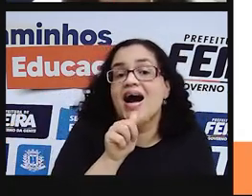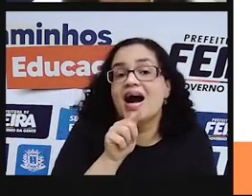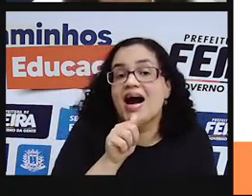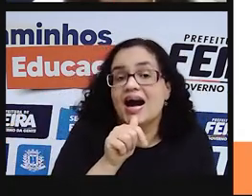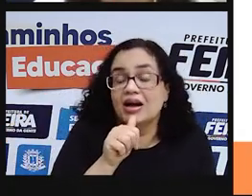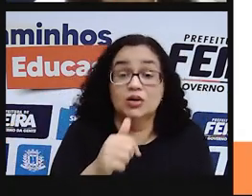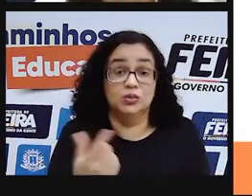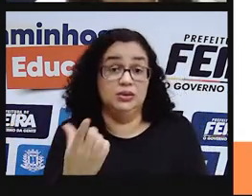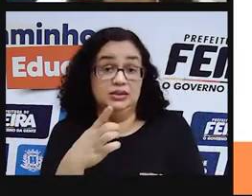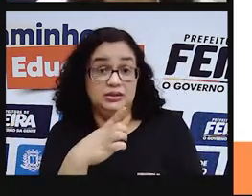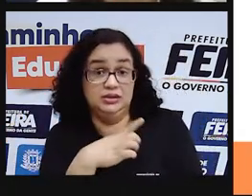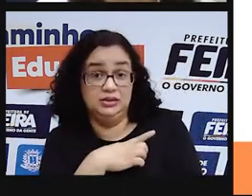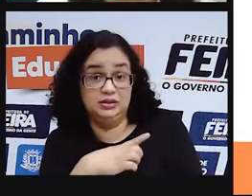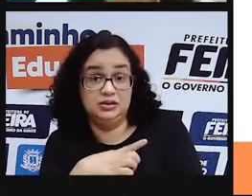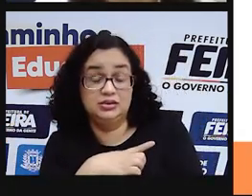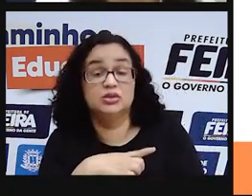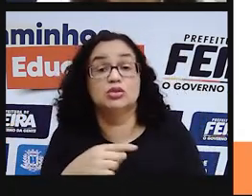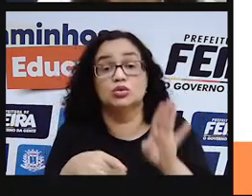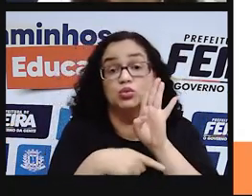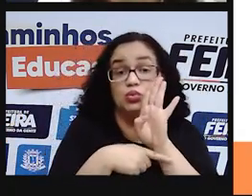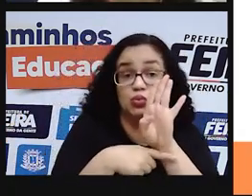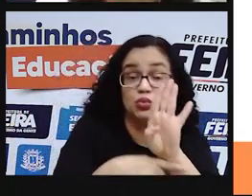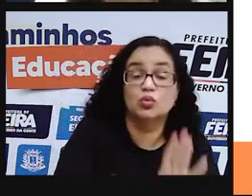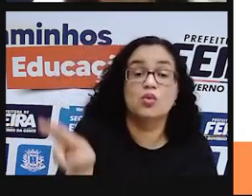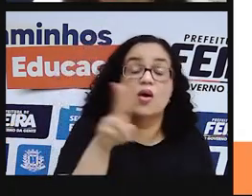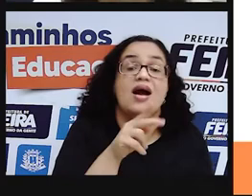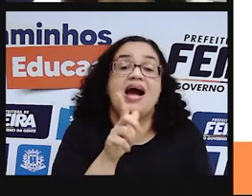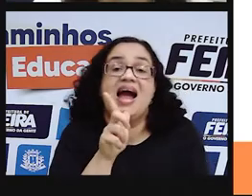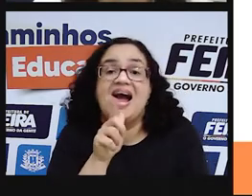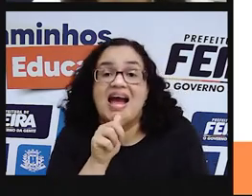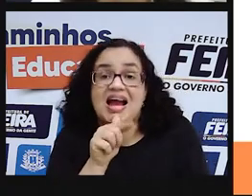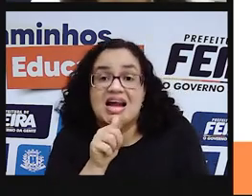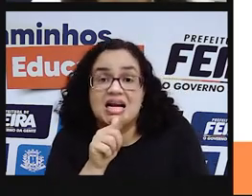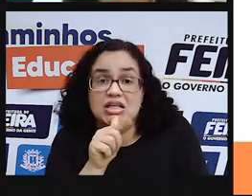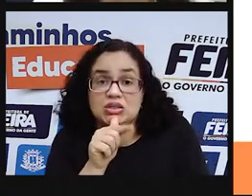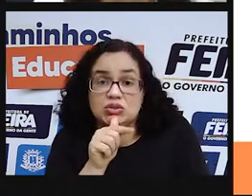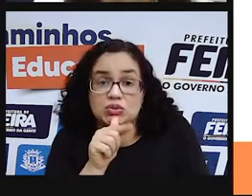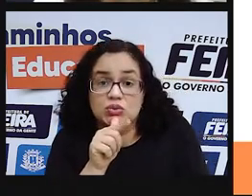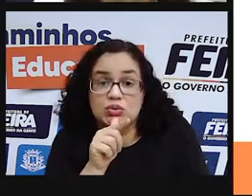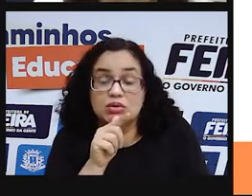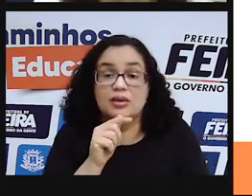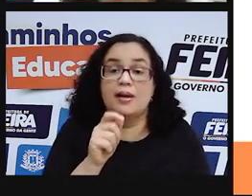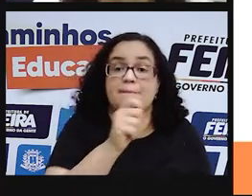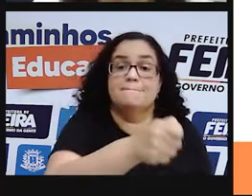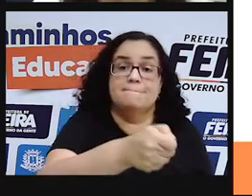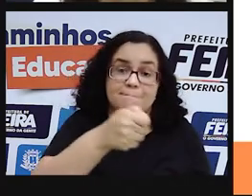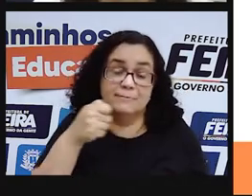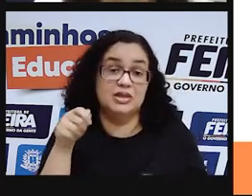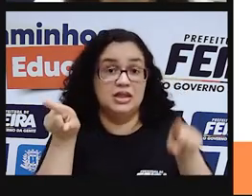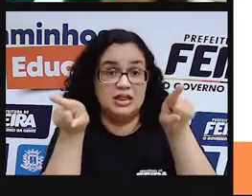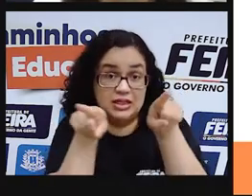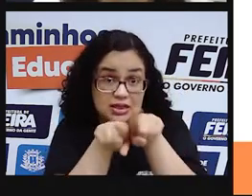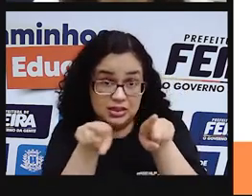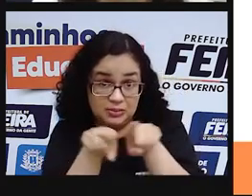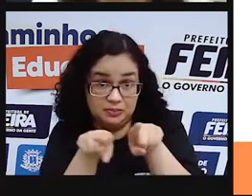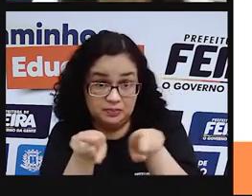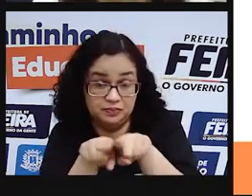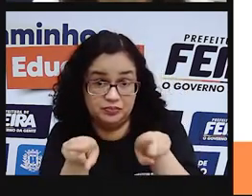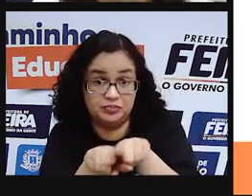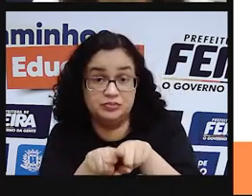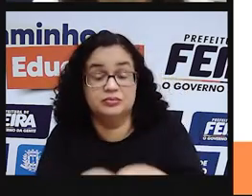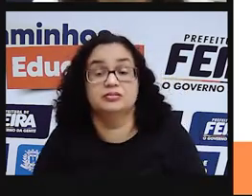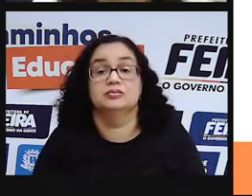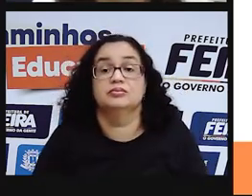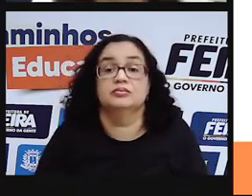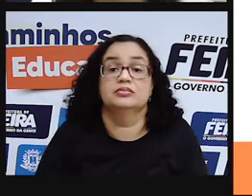elas oferecem aí a oportunidade do uso da água para outras atividades para pesca também então elas estão